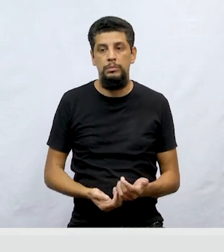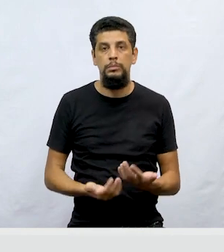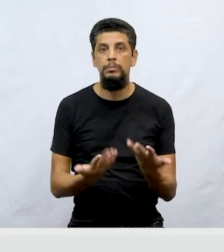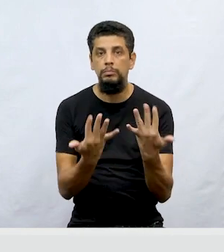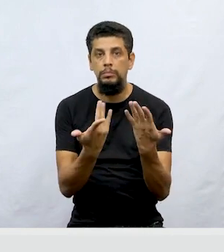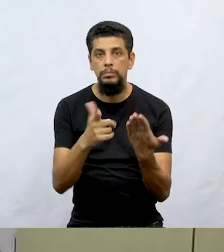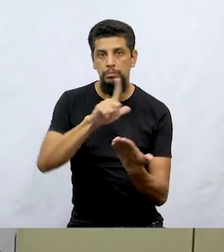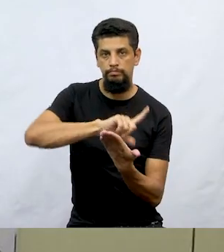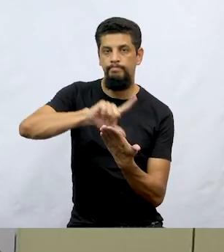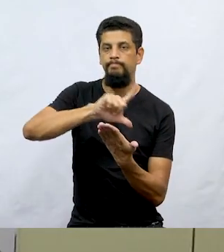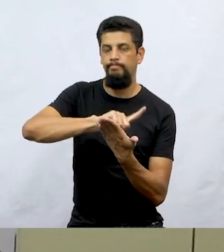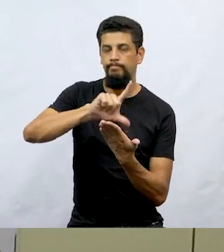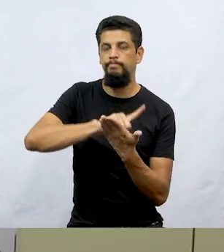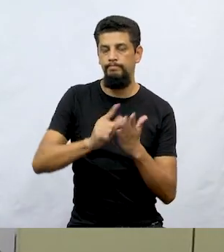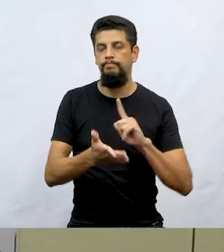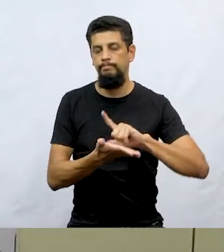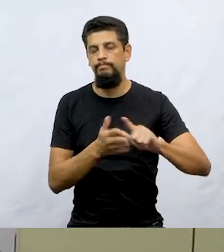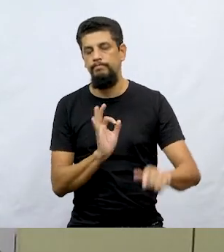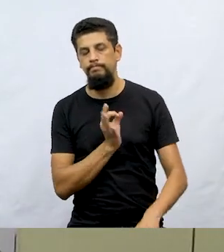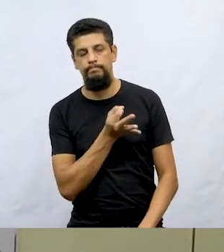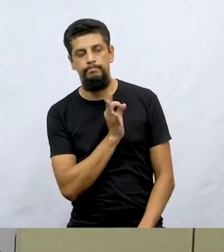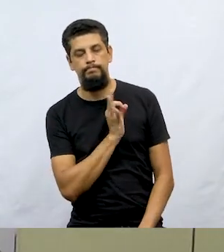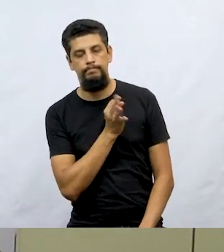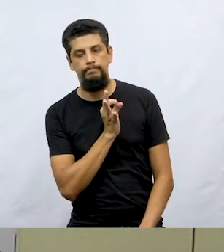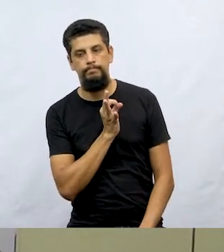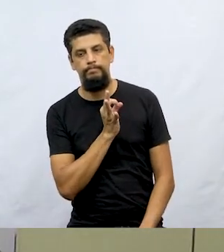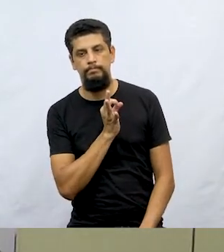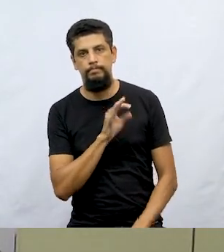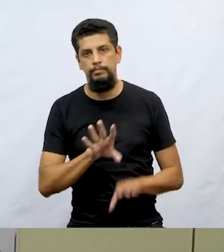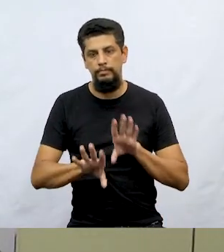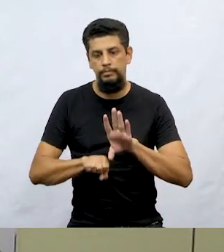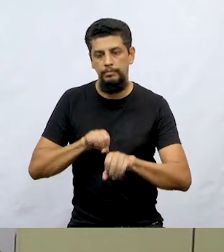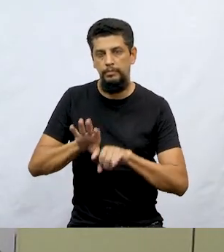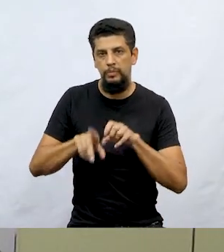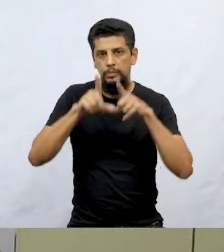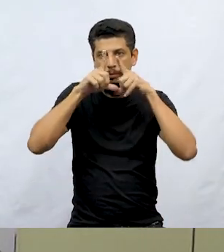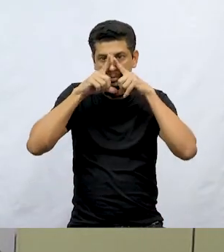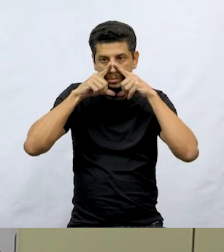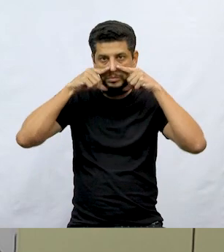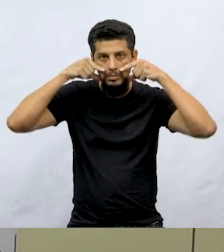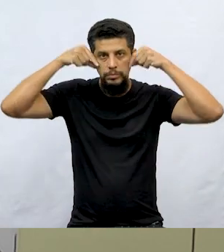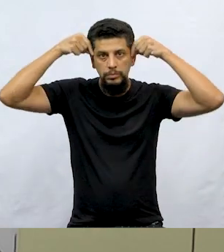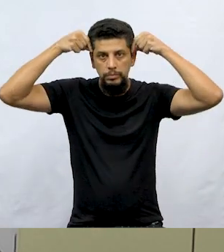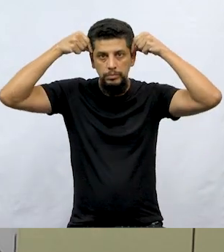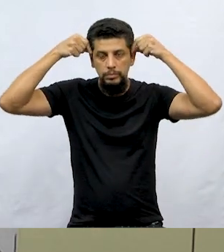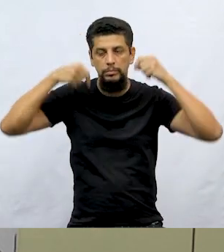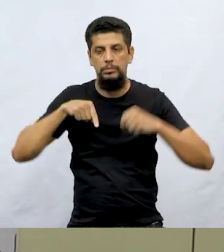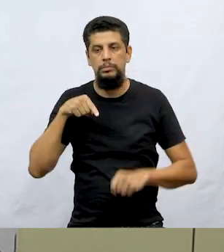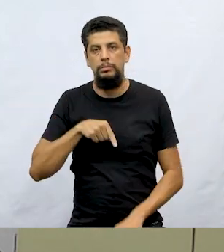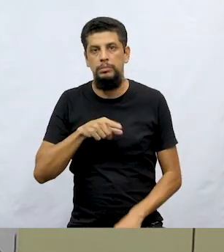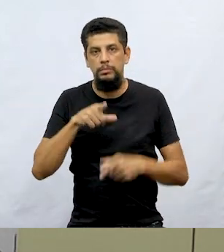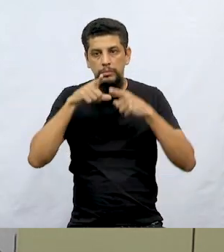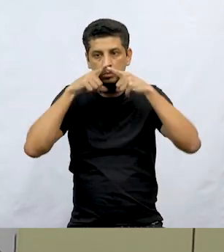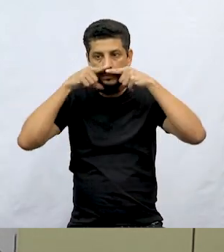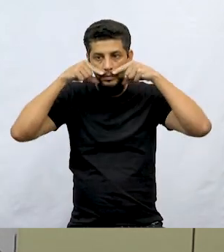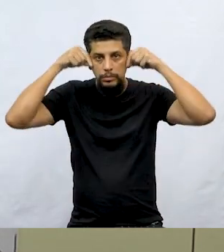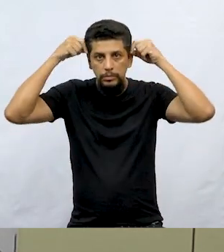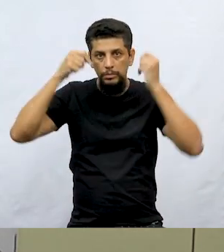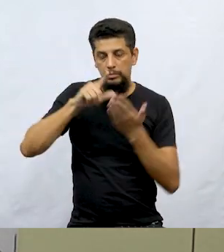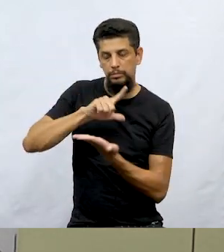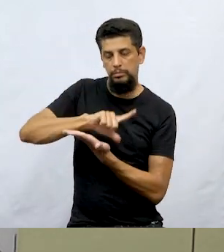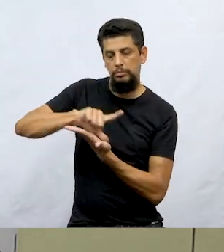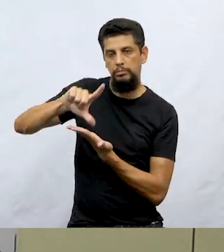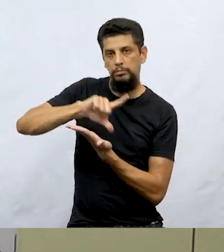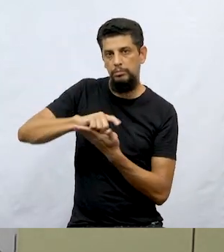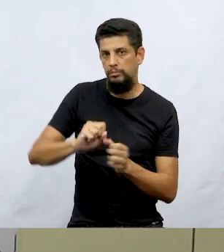vamos higienizar as nossas mãos. Isso mesmo. Para pegar na máscara. Perfeito. E essa máscara nossa